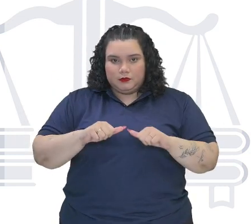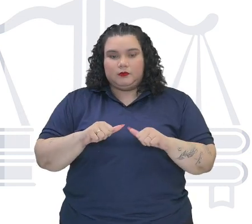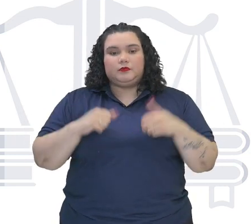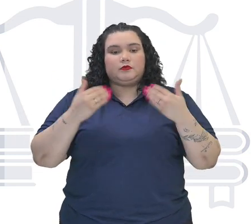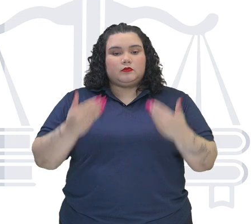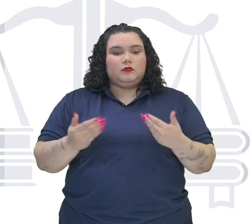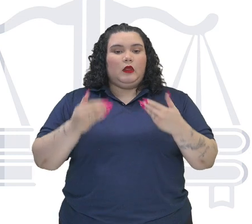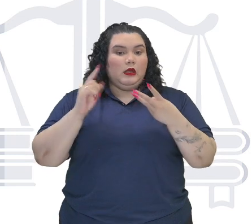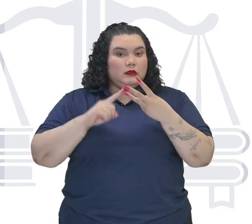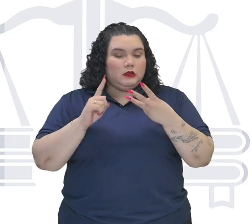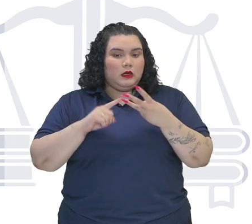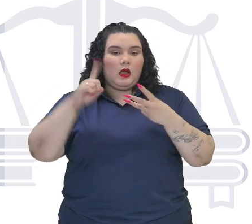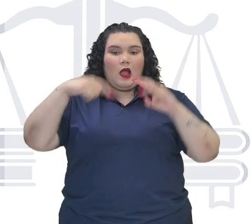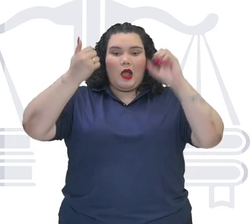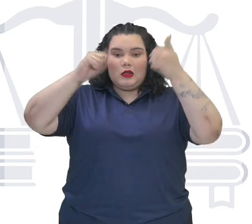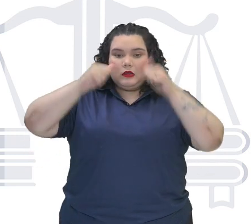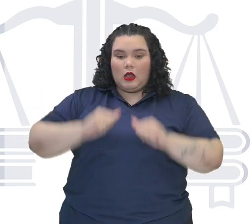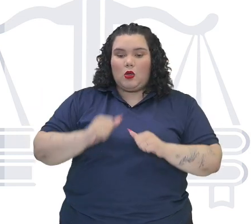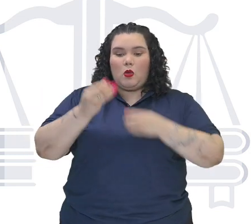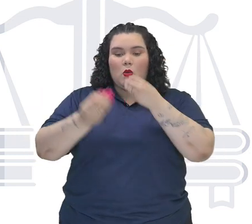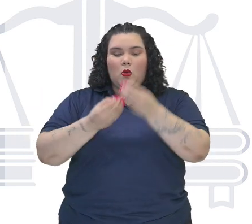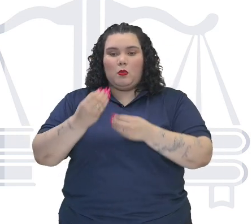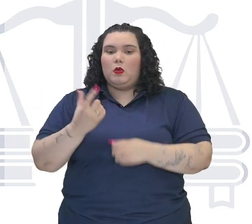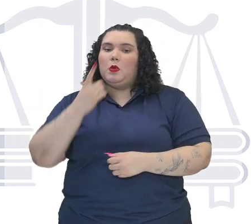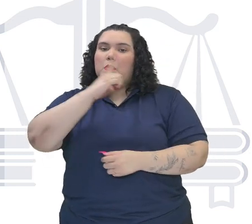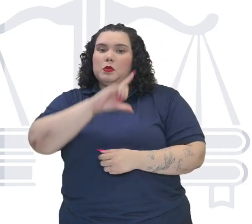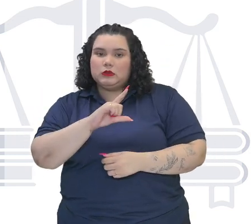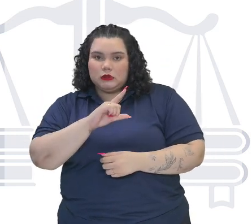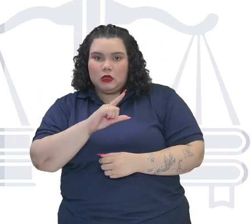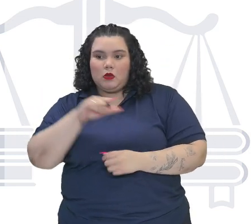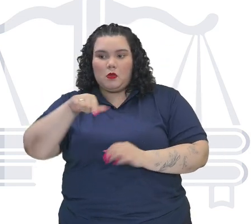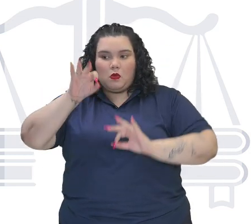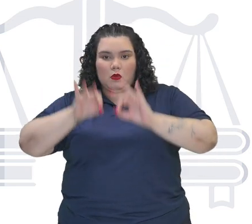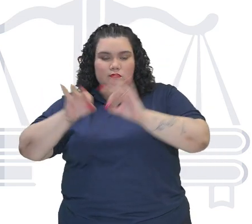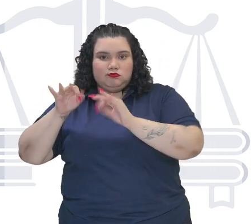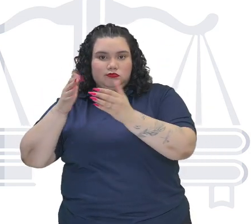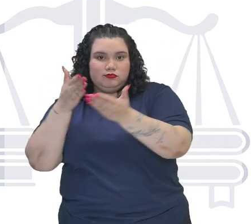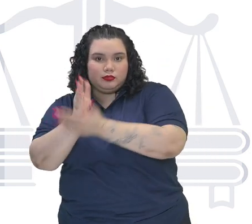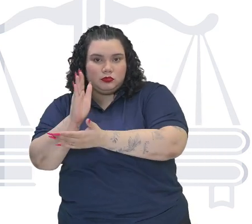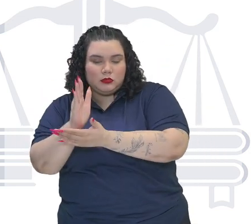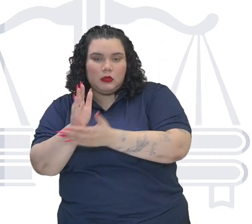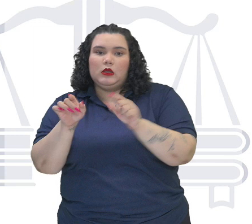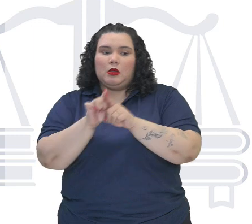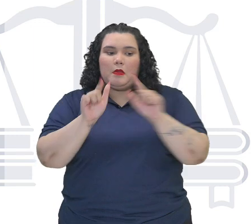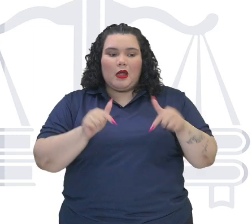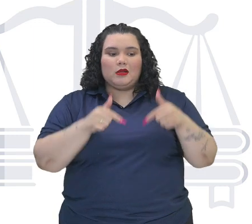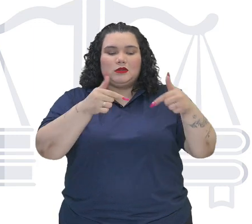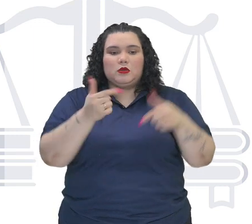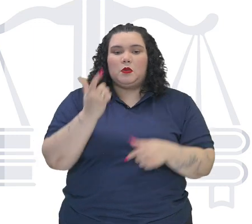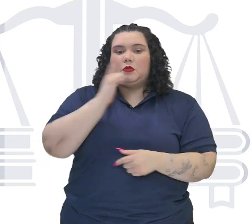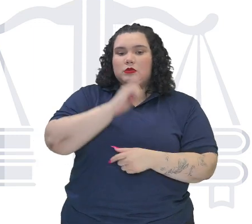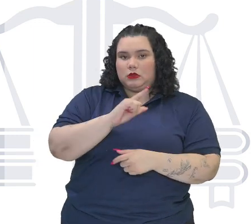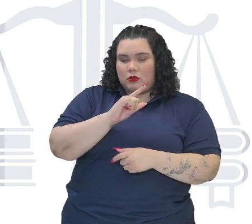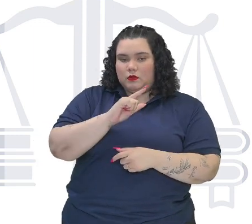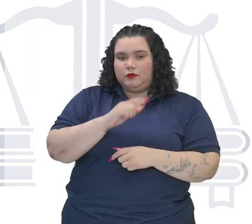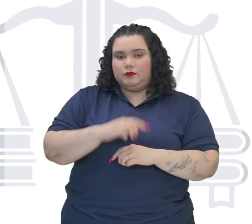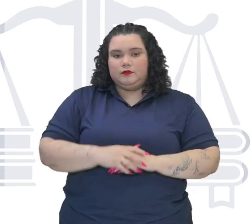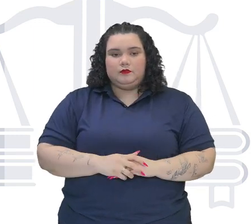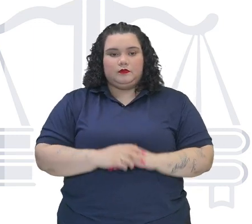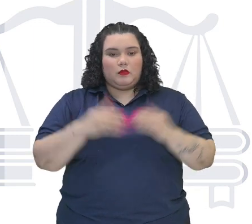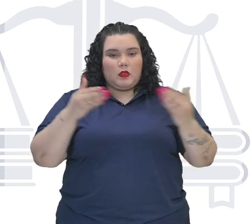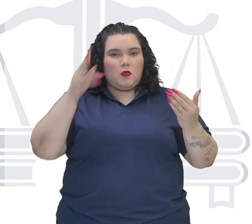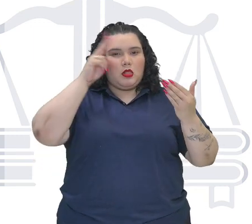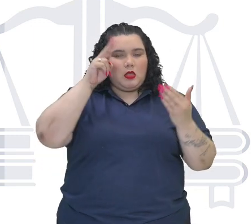dos resultados atingidos diante daquilo que ele planejou e aquilo que ele foi executado. Olha só. Se ele listou ali